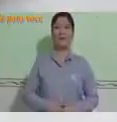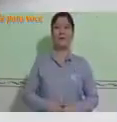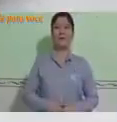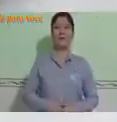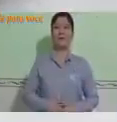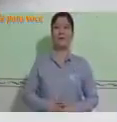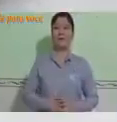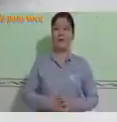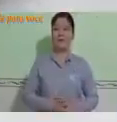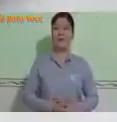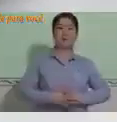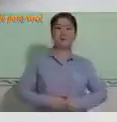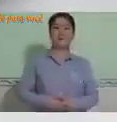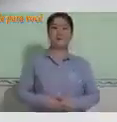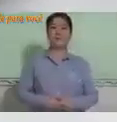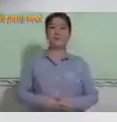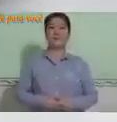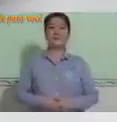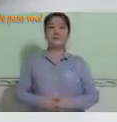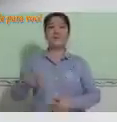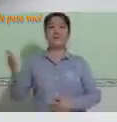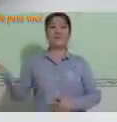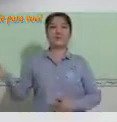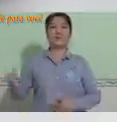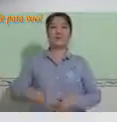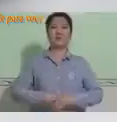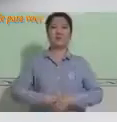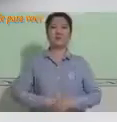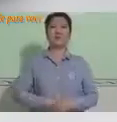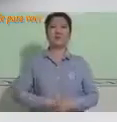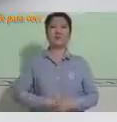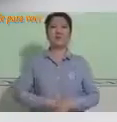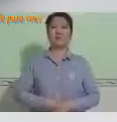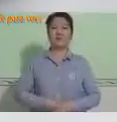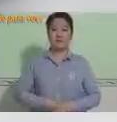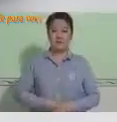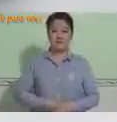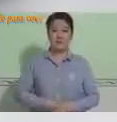vírgula, seguindo uma rotina regular para que o corpo funcione bem.